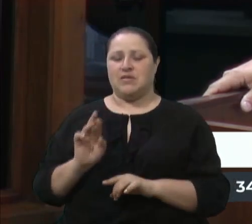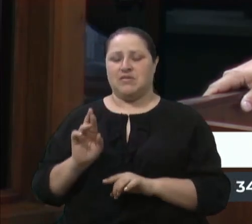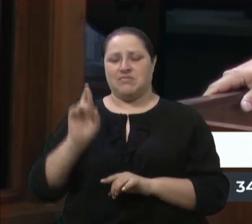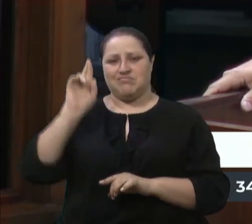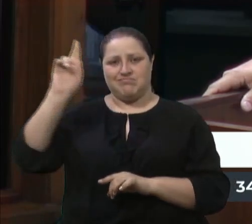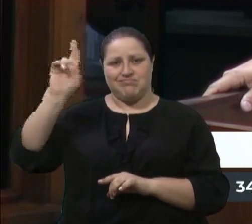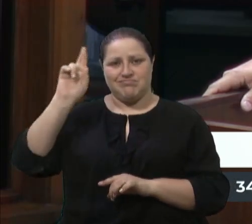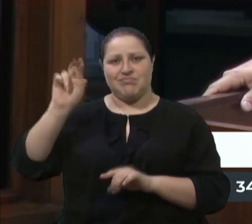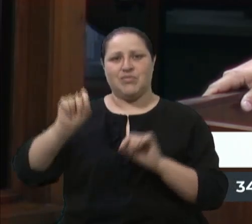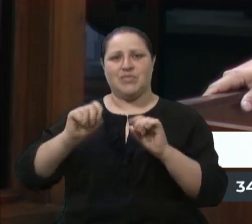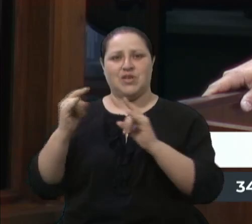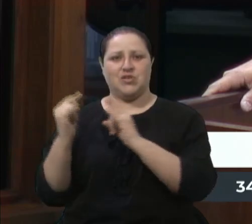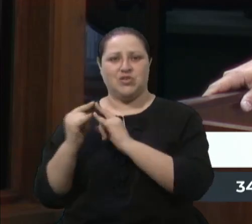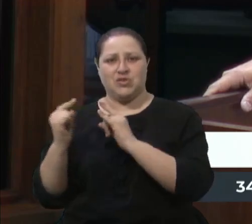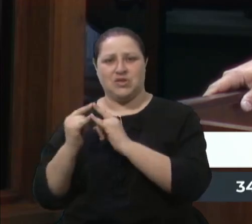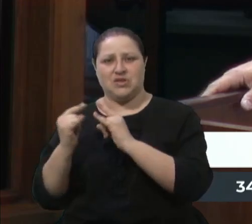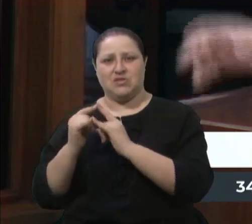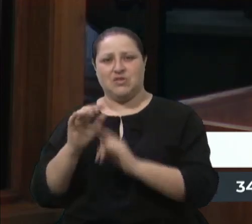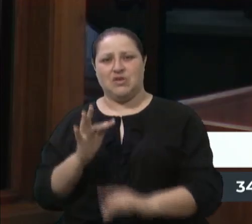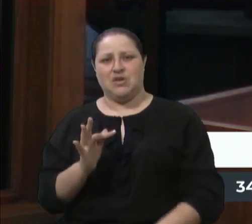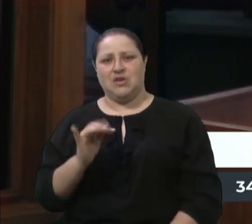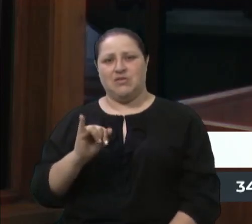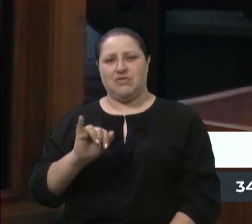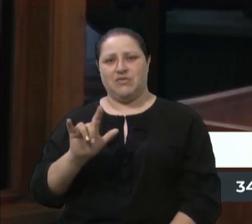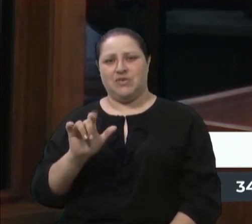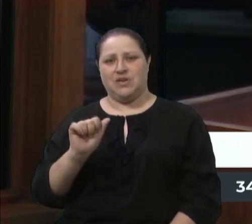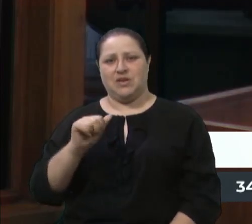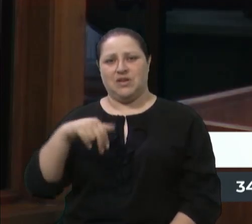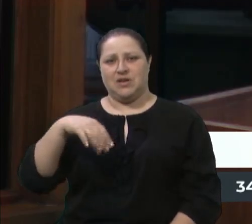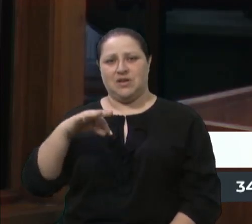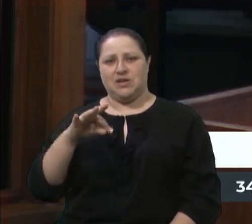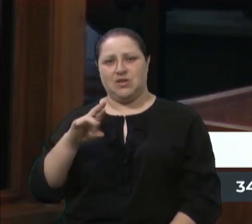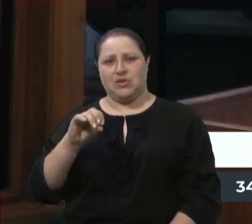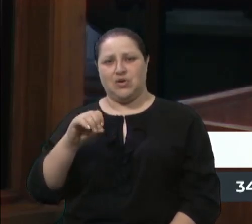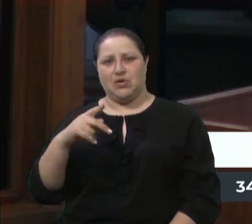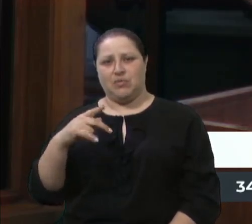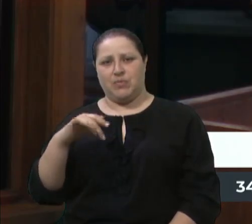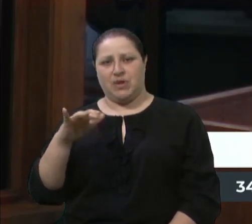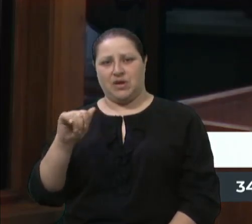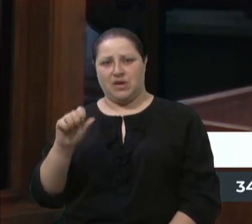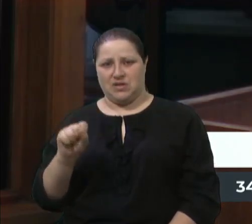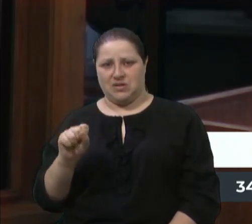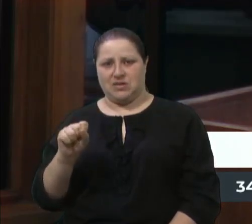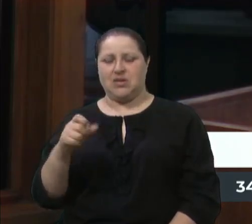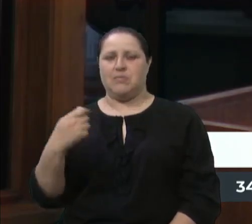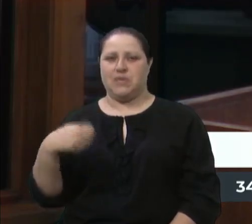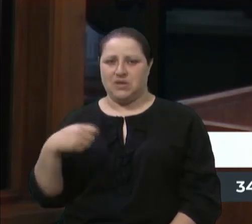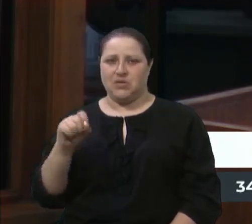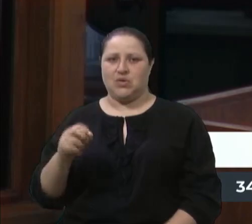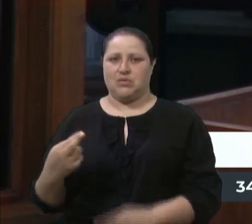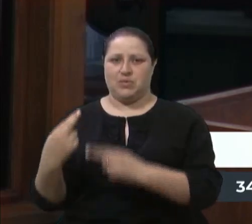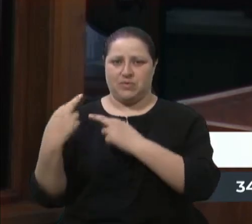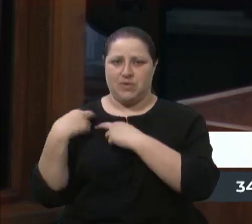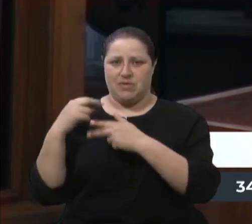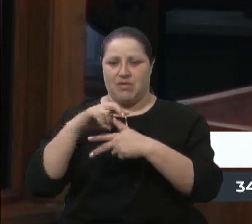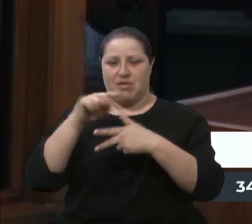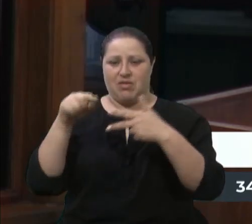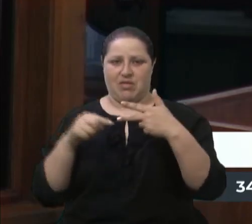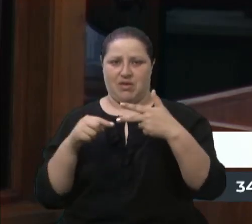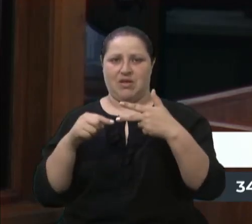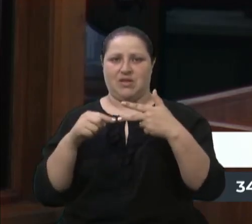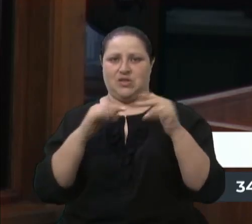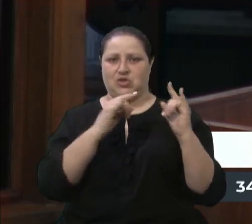instituições filantrópicas. Então, cabe a essas instituições, 3 instituições filantrópicas, contratarem